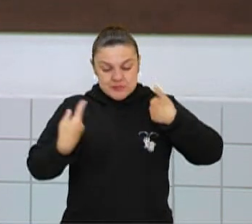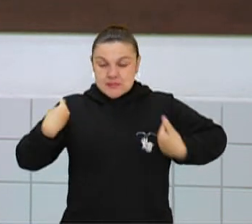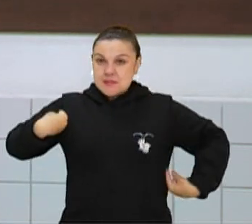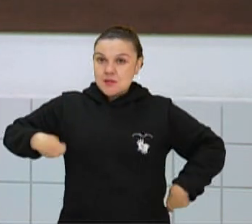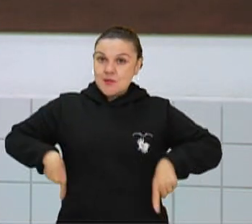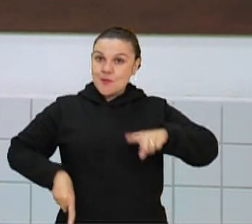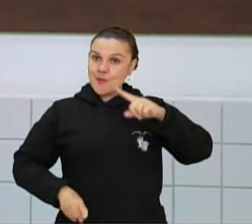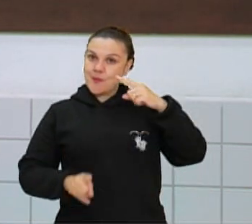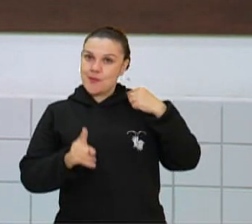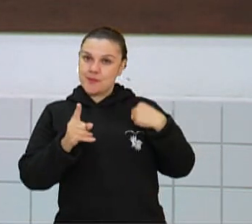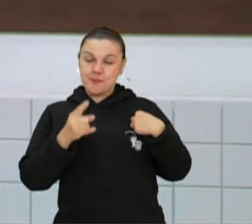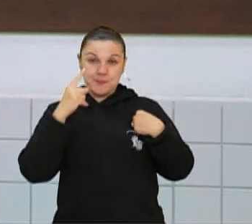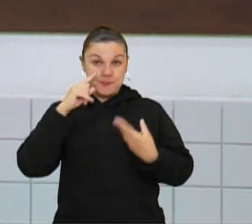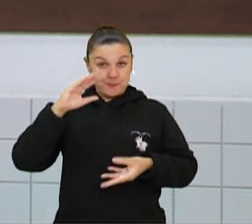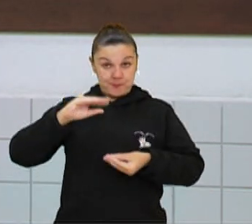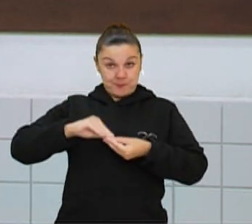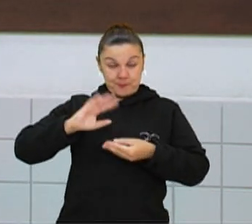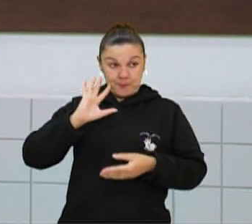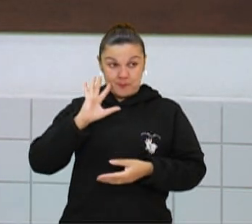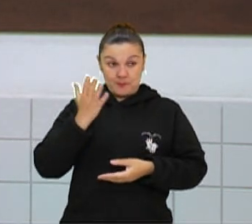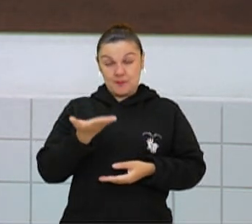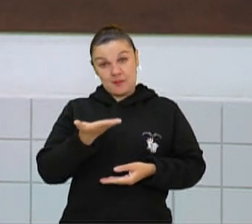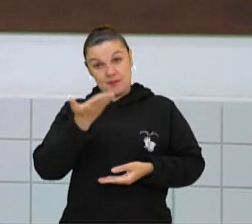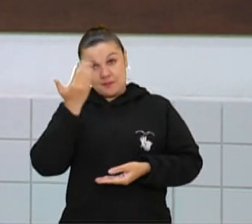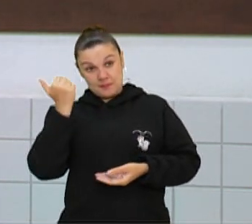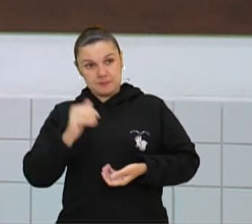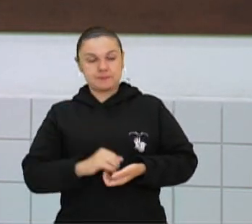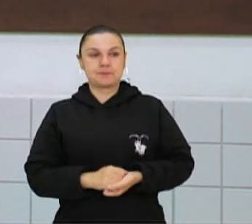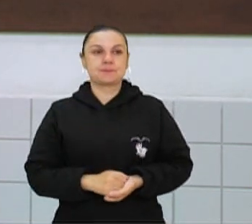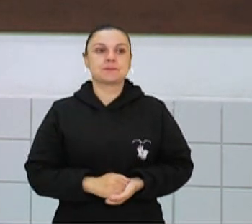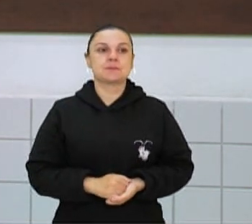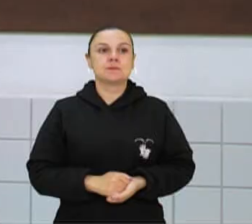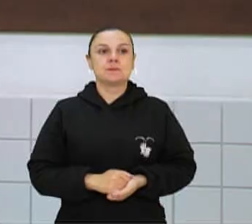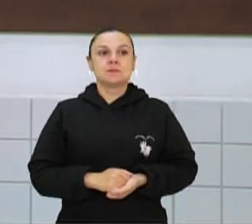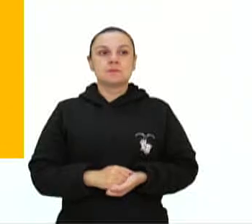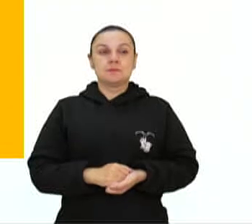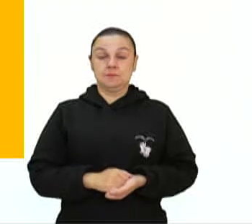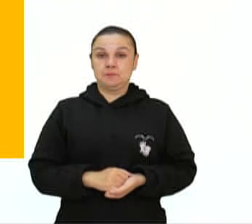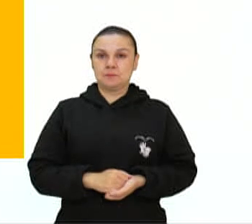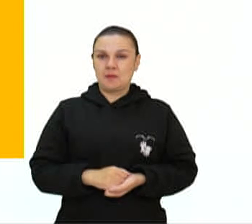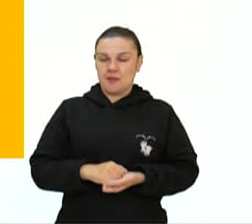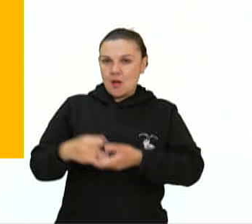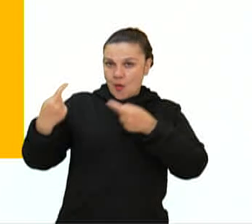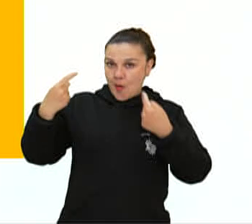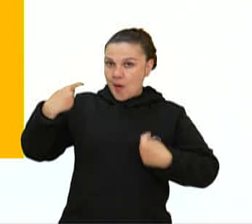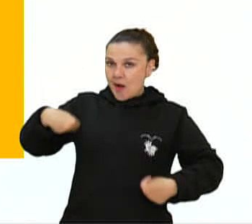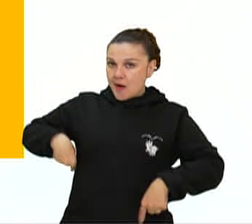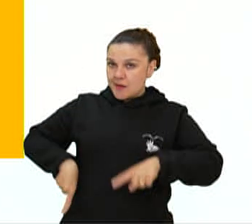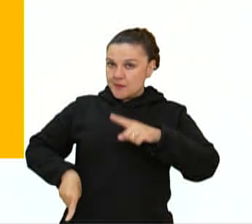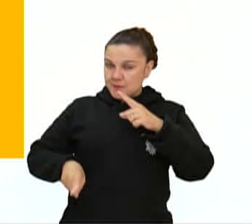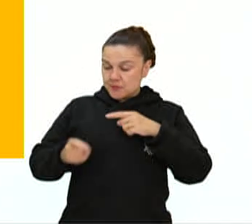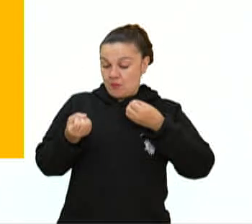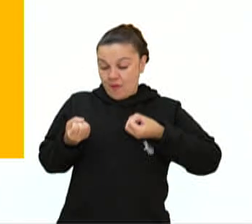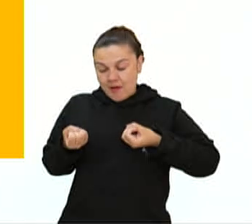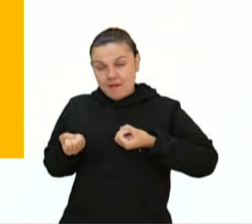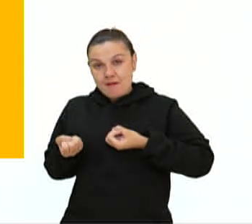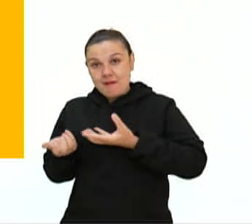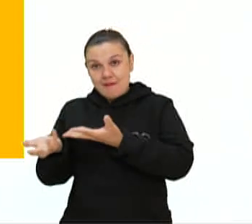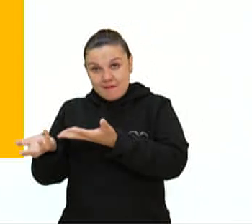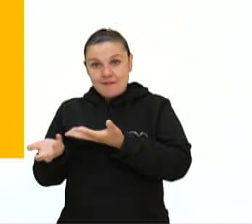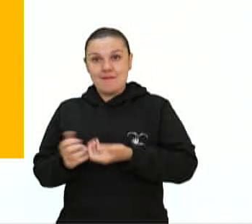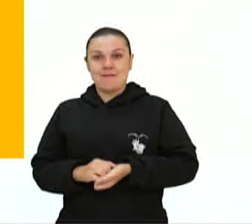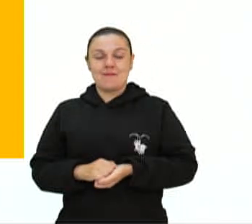sistema circulatório. Vamos entender como isso acontece? Acompanhem lá comigo. Então, a circulação tem como função transporte,